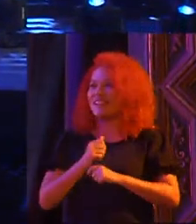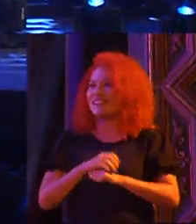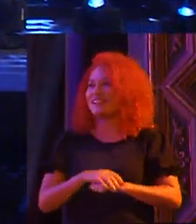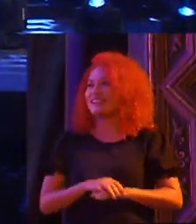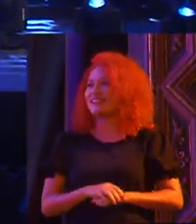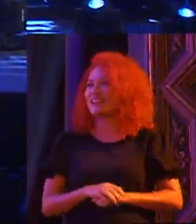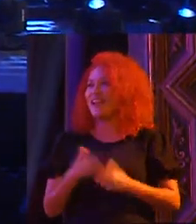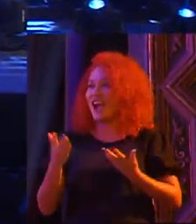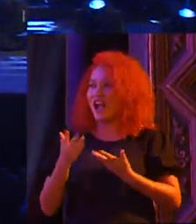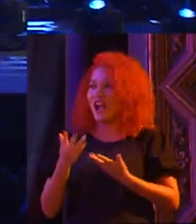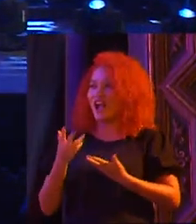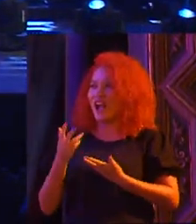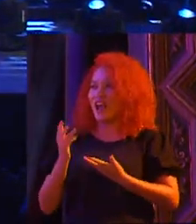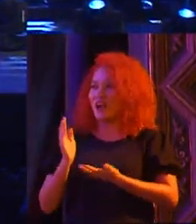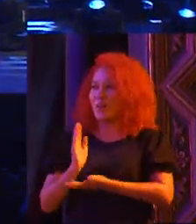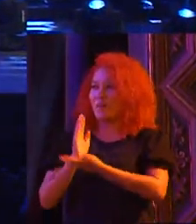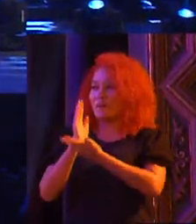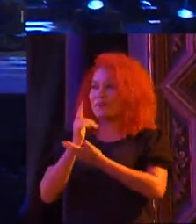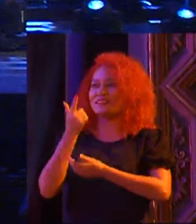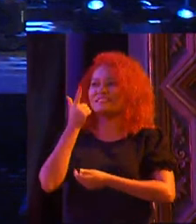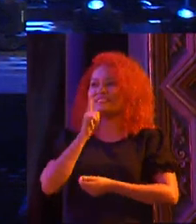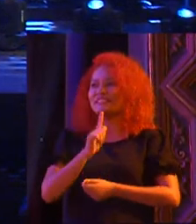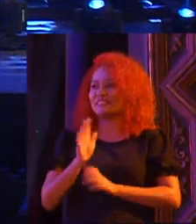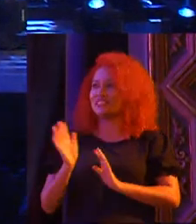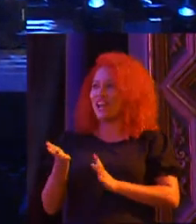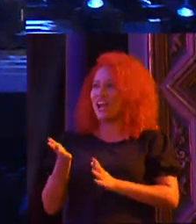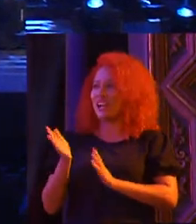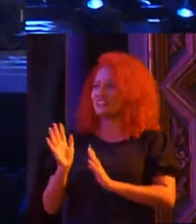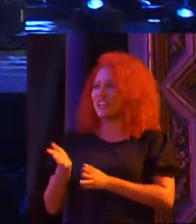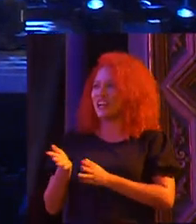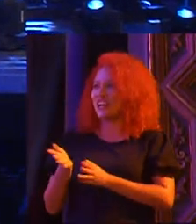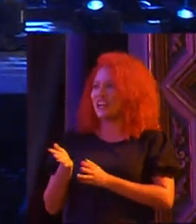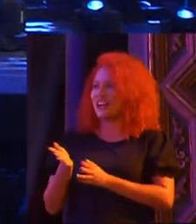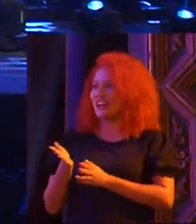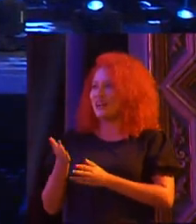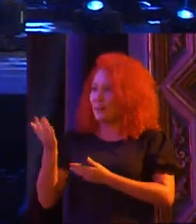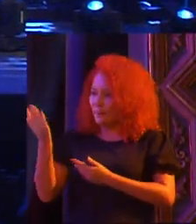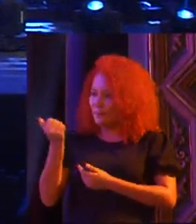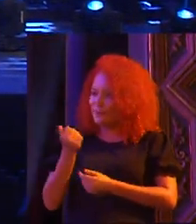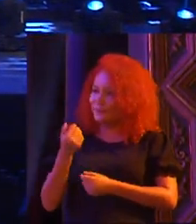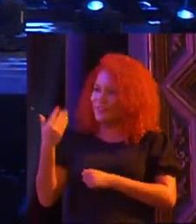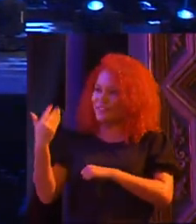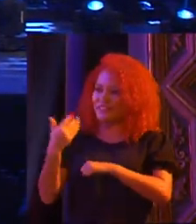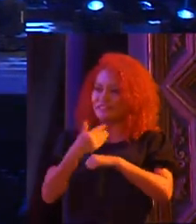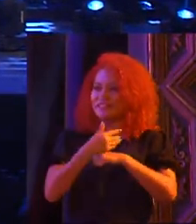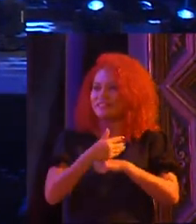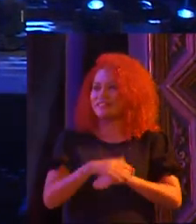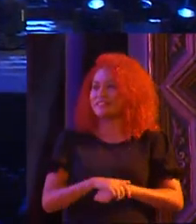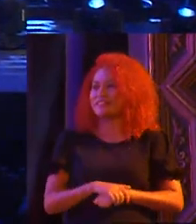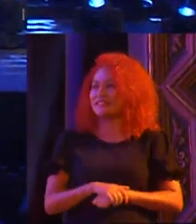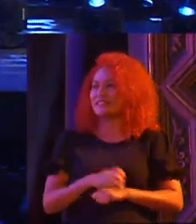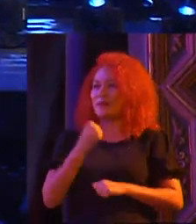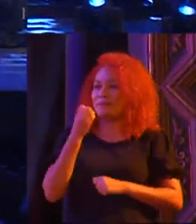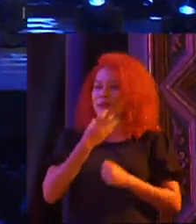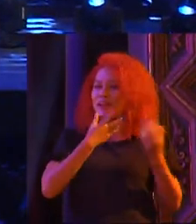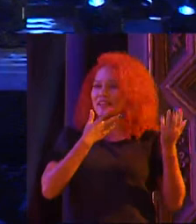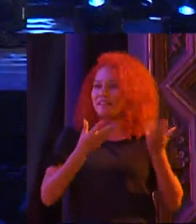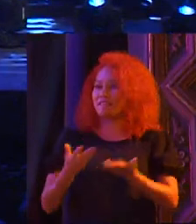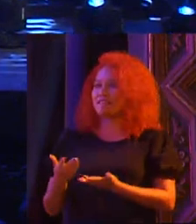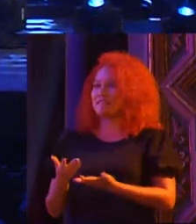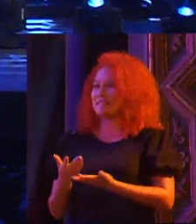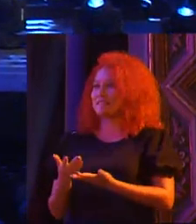Nosso premiado está aí, gente, olha já só. Já está aqui o Pardal? Pode entrar, Pardal. Então vem, querido. Seja bem-vindo.